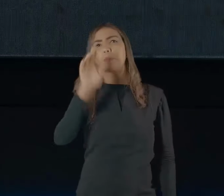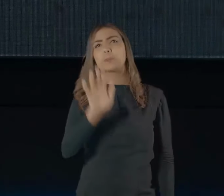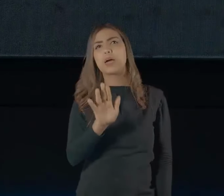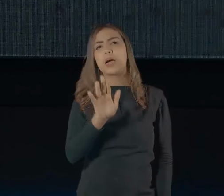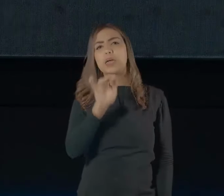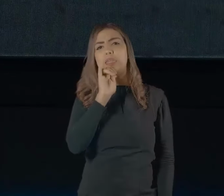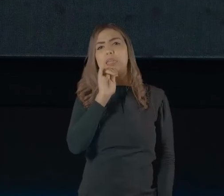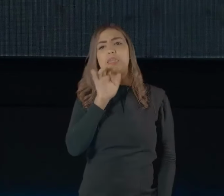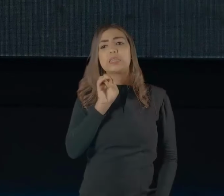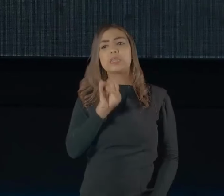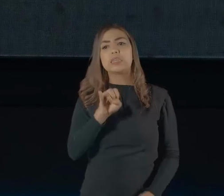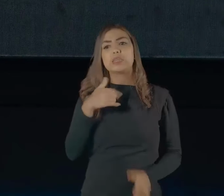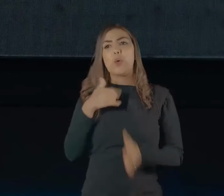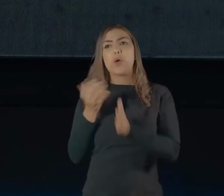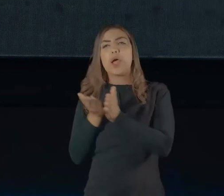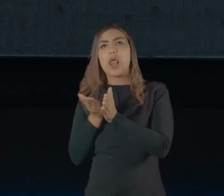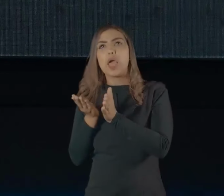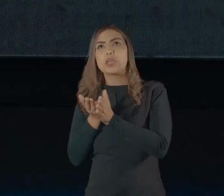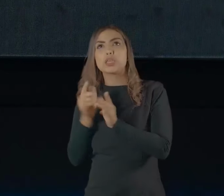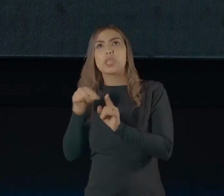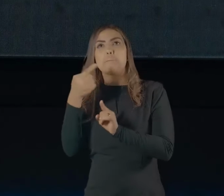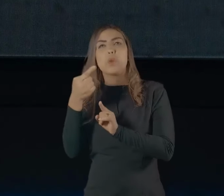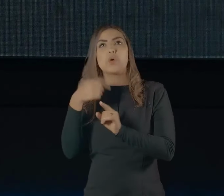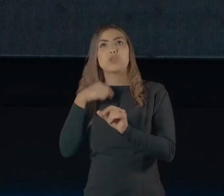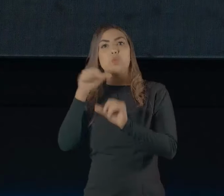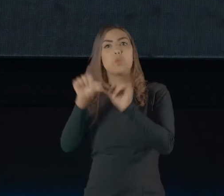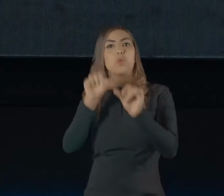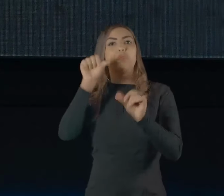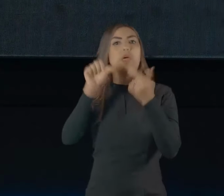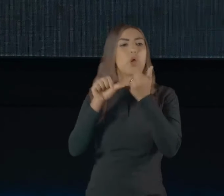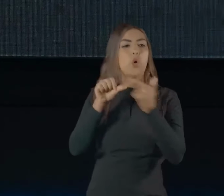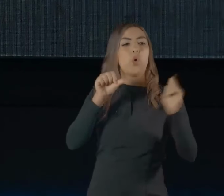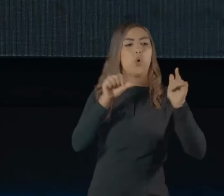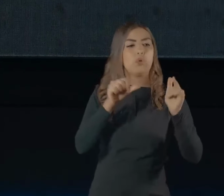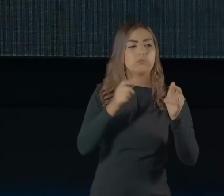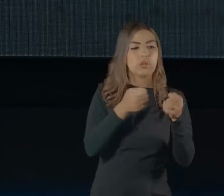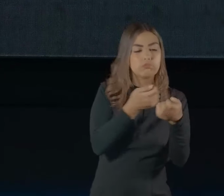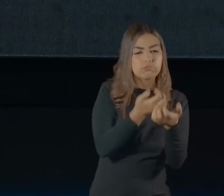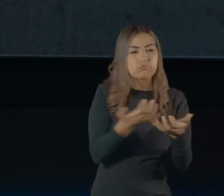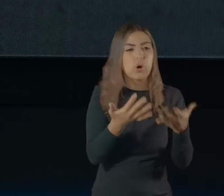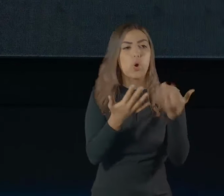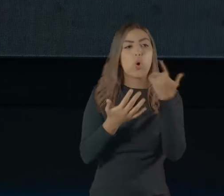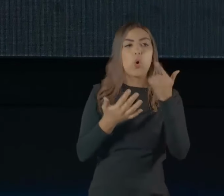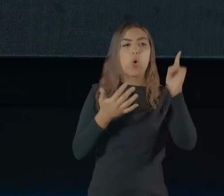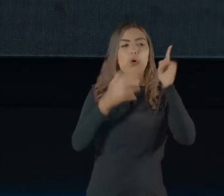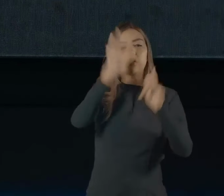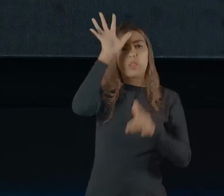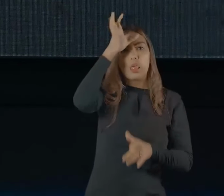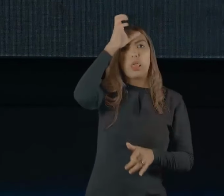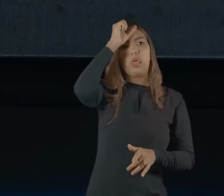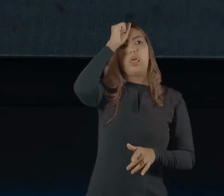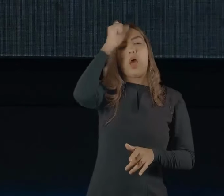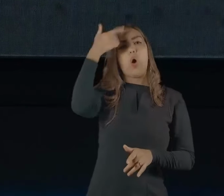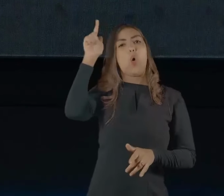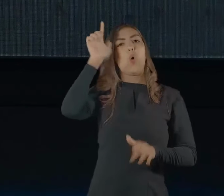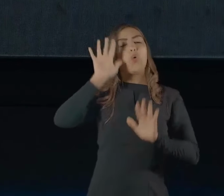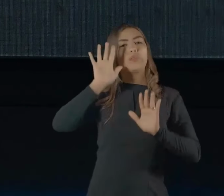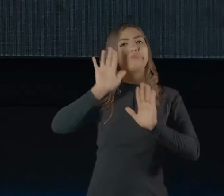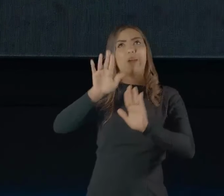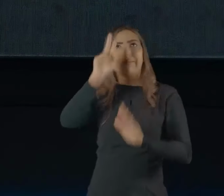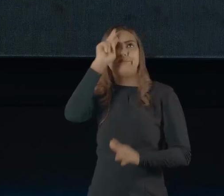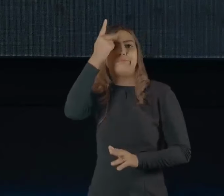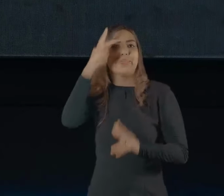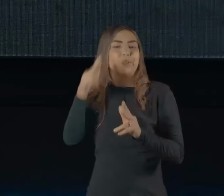ele virar um esotérico, ele fez uma metanoia. Agora, a palavra do Velho Testamento para arrependimento